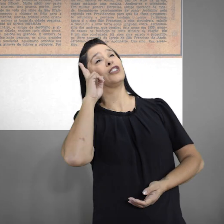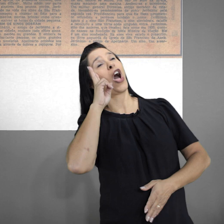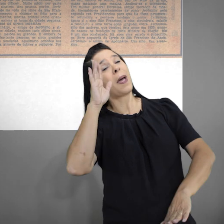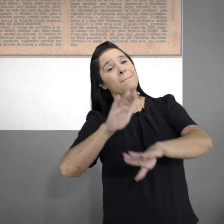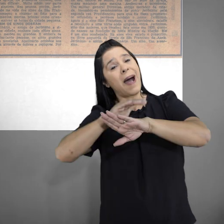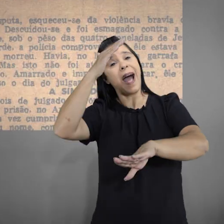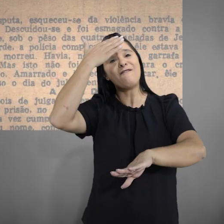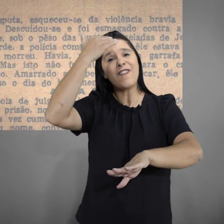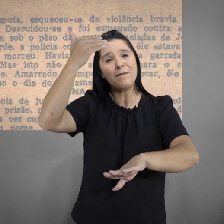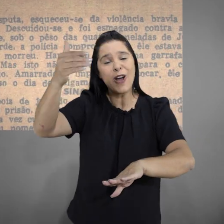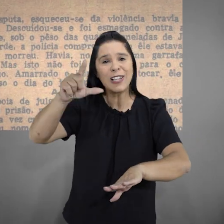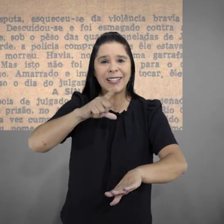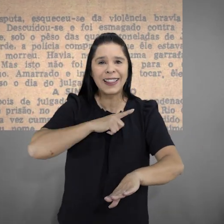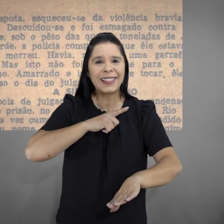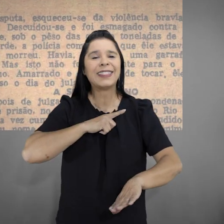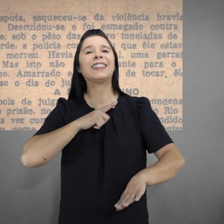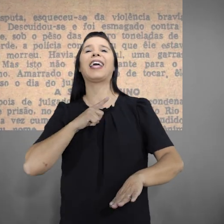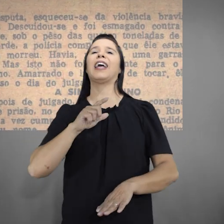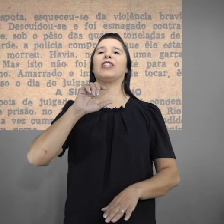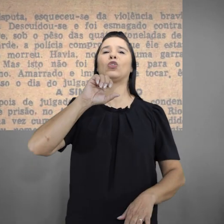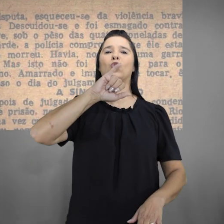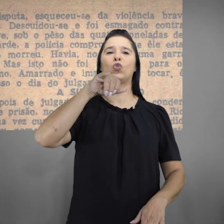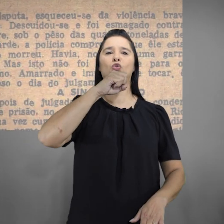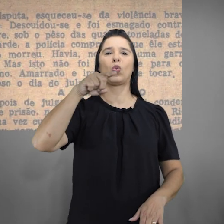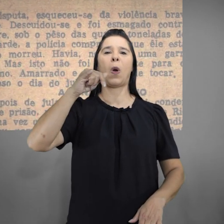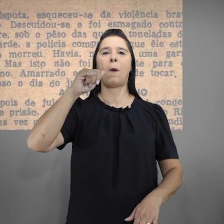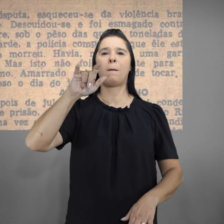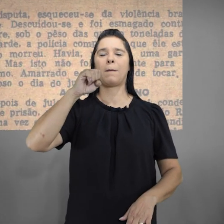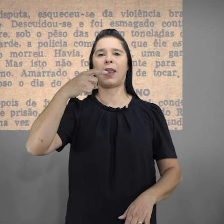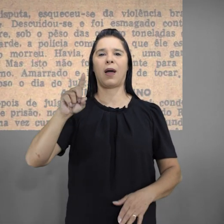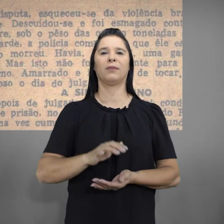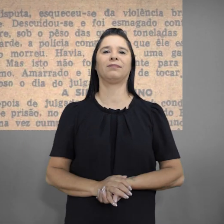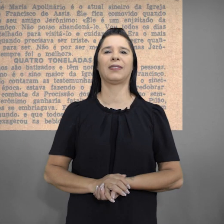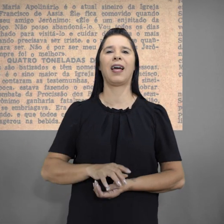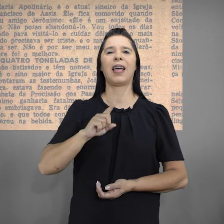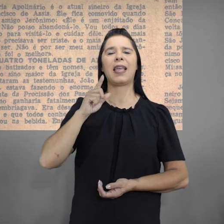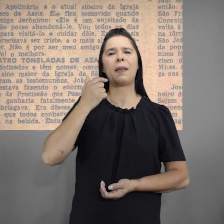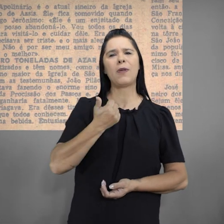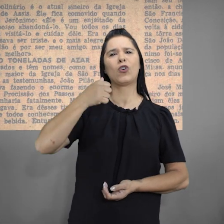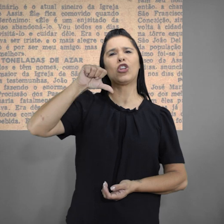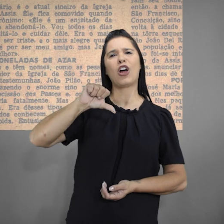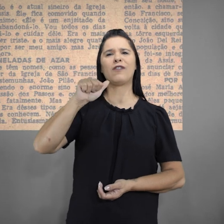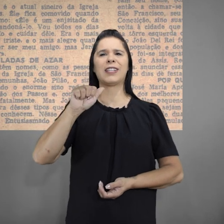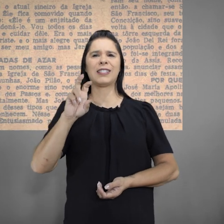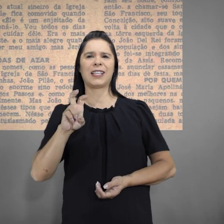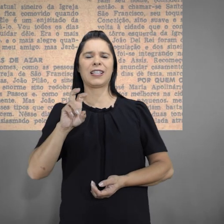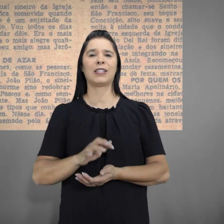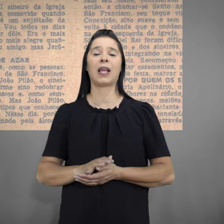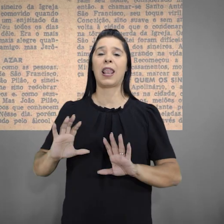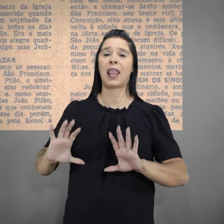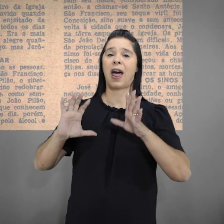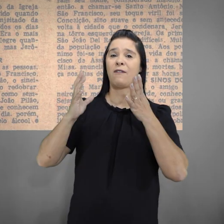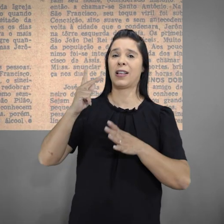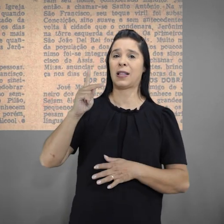famosa que a gente conhece aí é a do João Pilão, né? Lá no São Francisco. em 1915, né? Na festa de